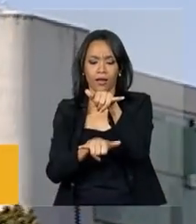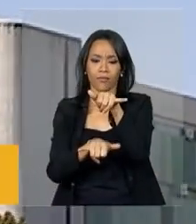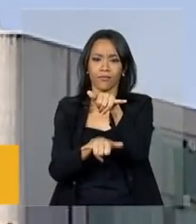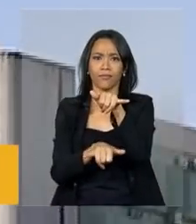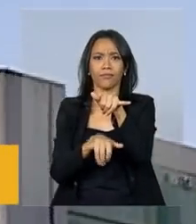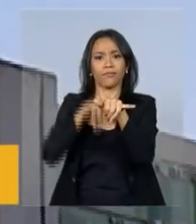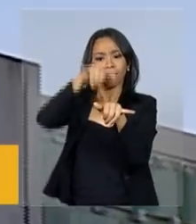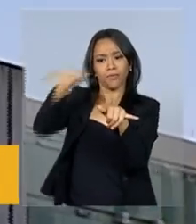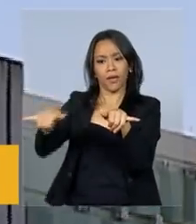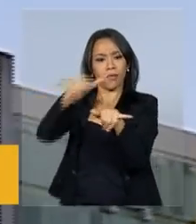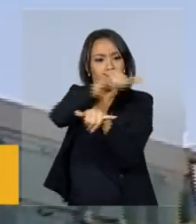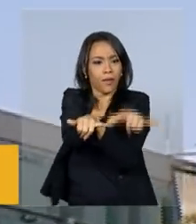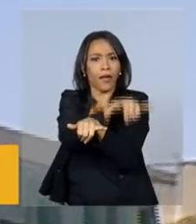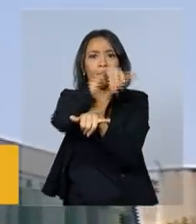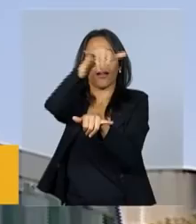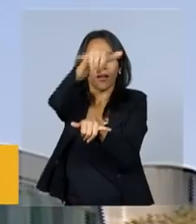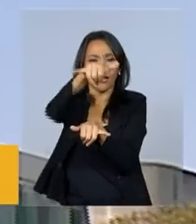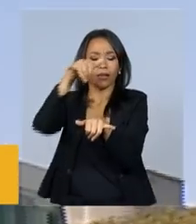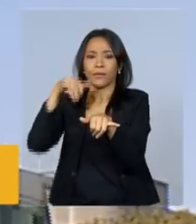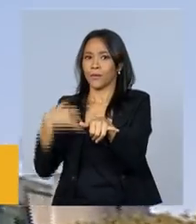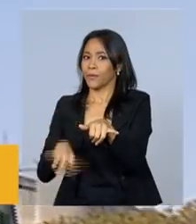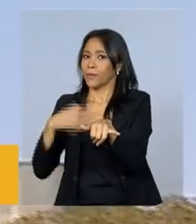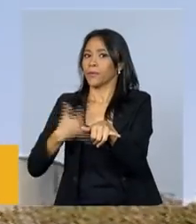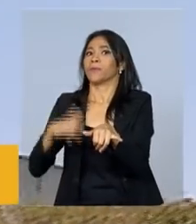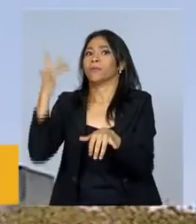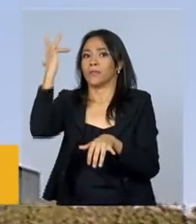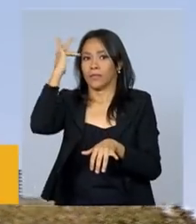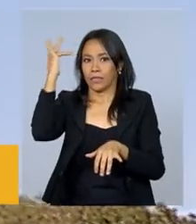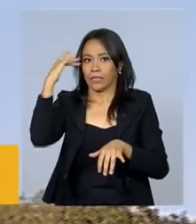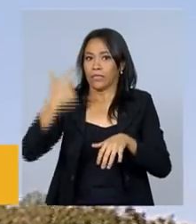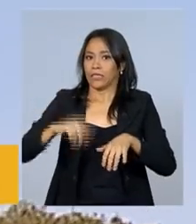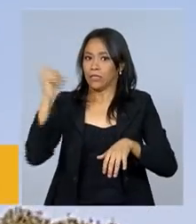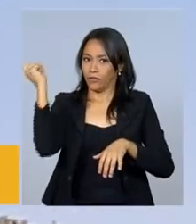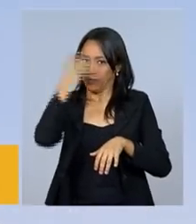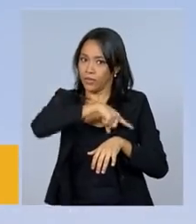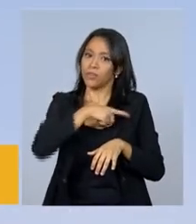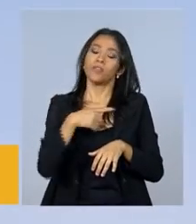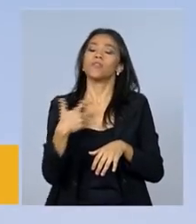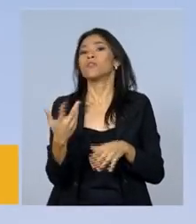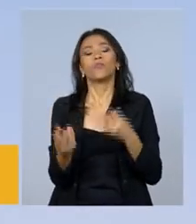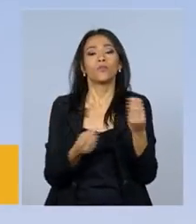Temos acrobacias difíceis de realizar também, ou mais agressivas, como